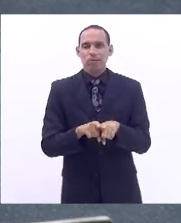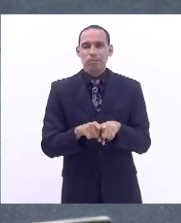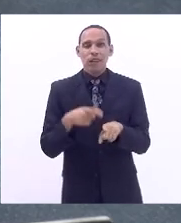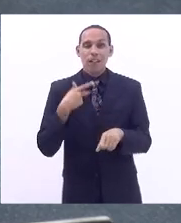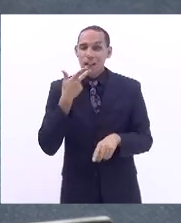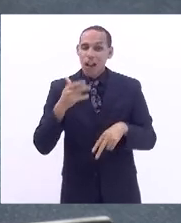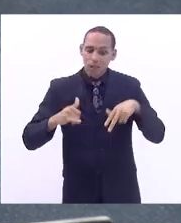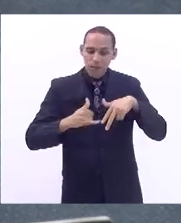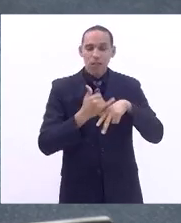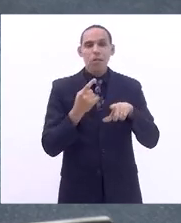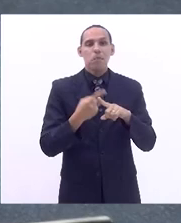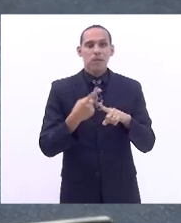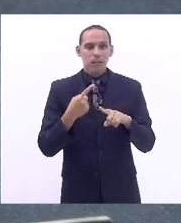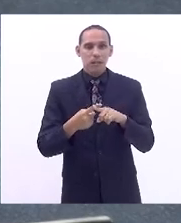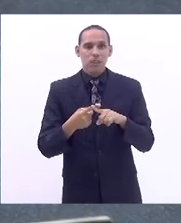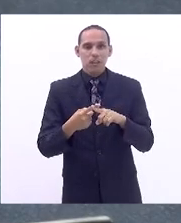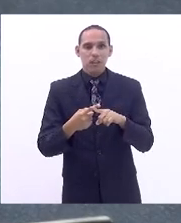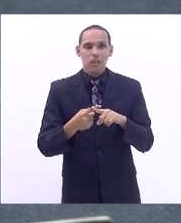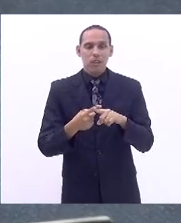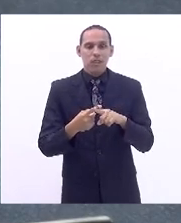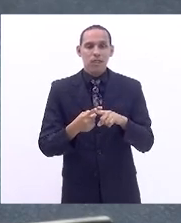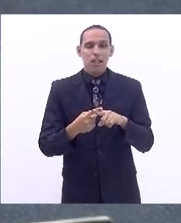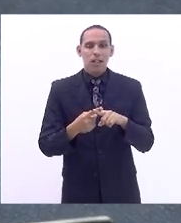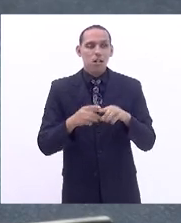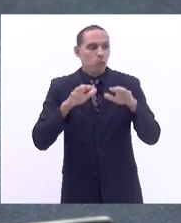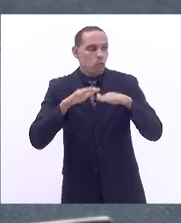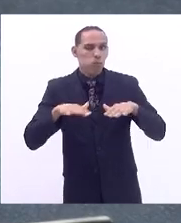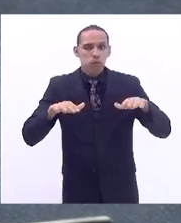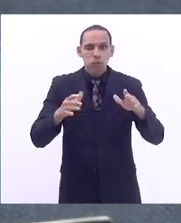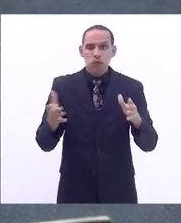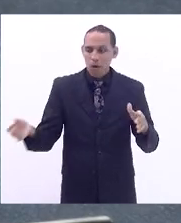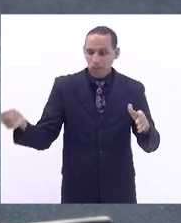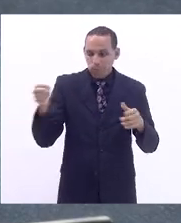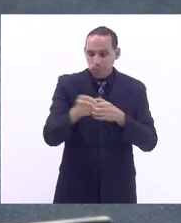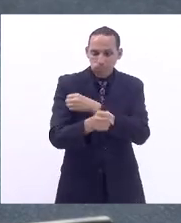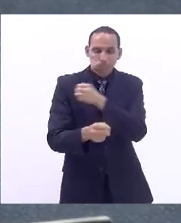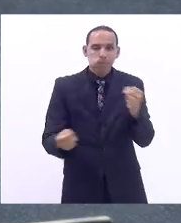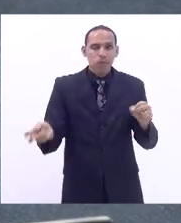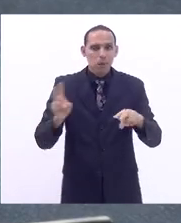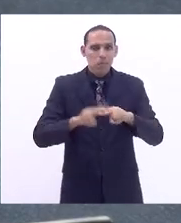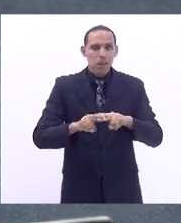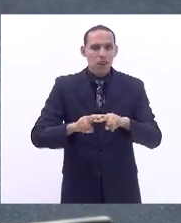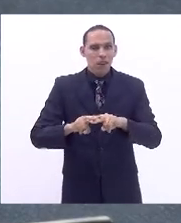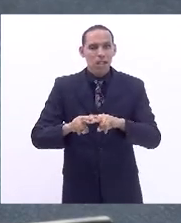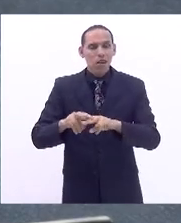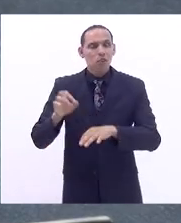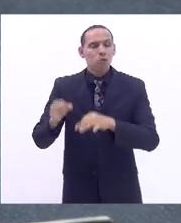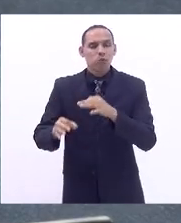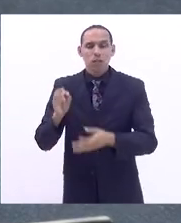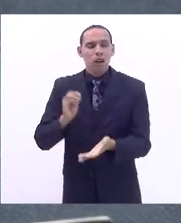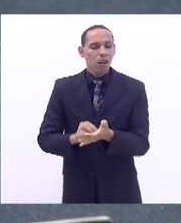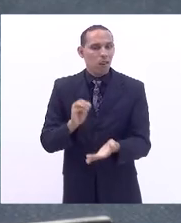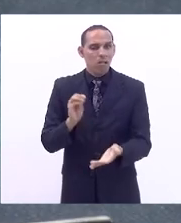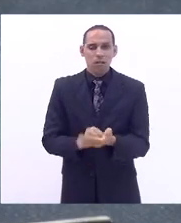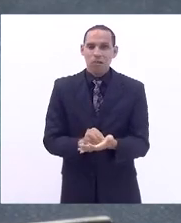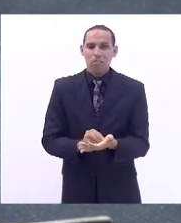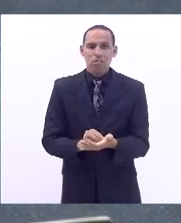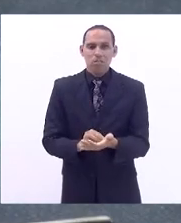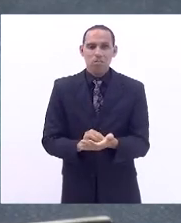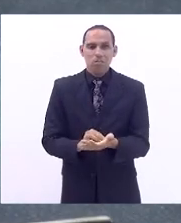eu chamo de vídeo eu trago um recorte exatamente de todos que foram presos injustamente então não aí não é só